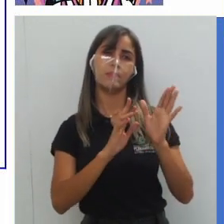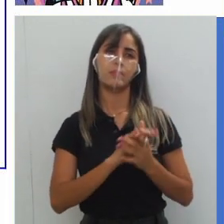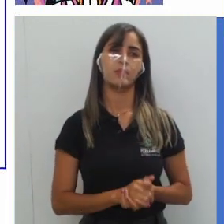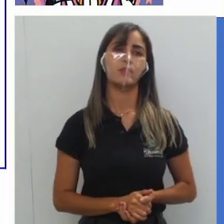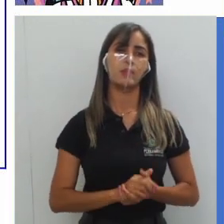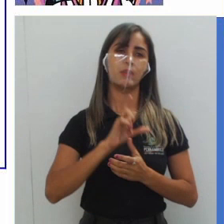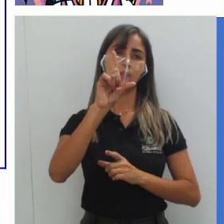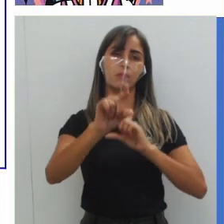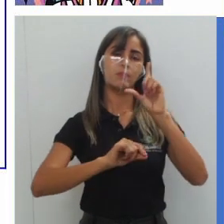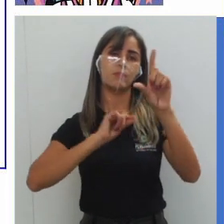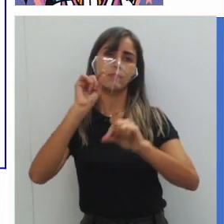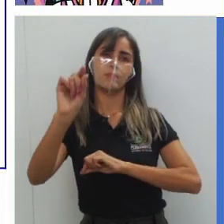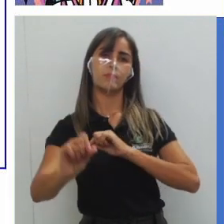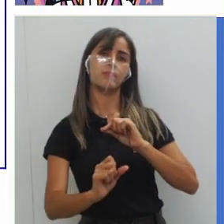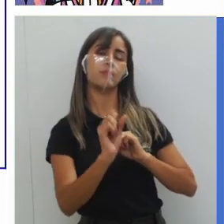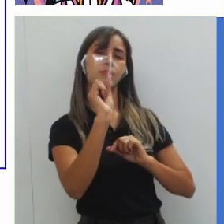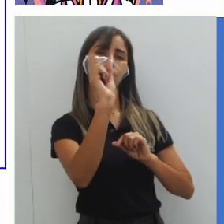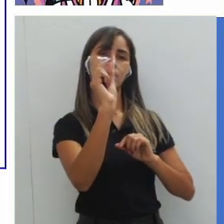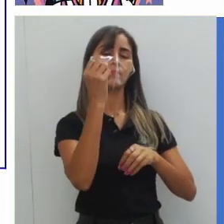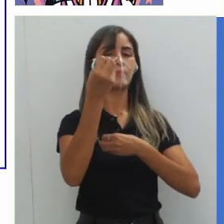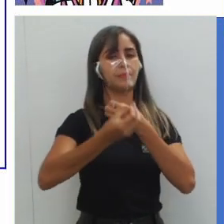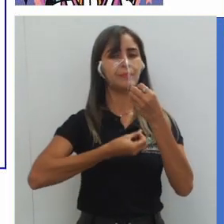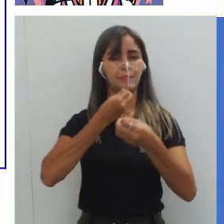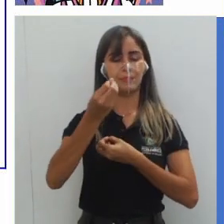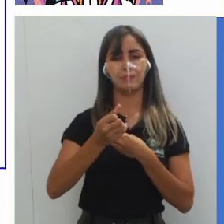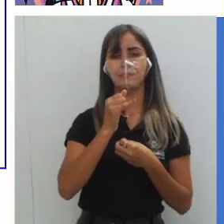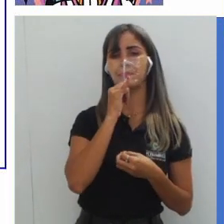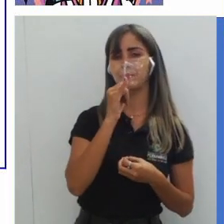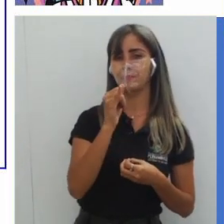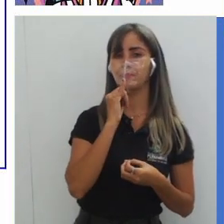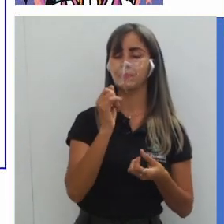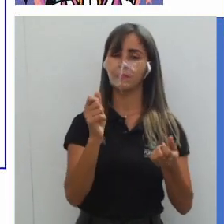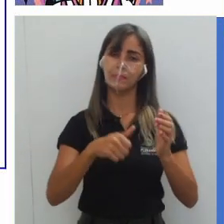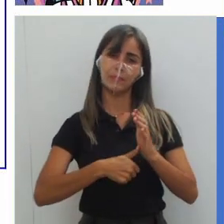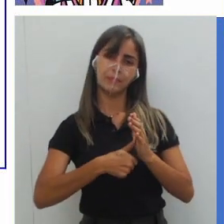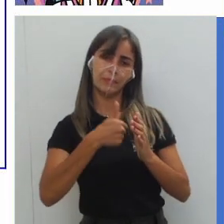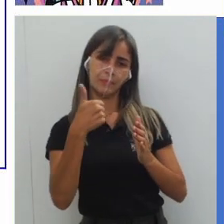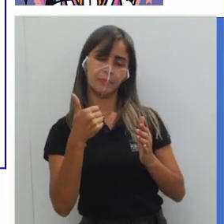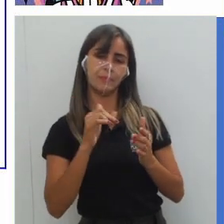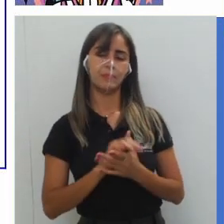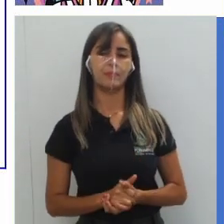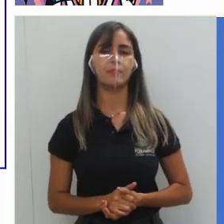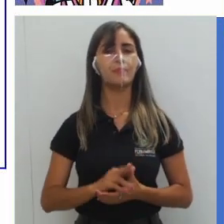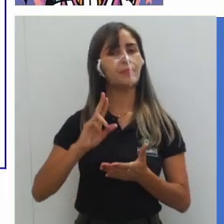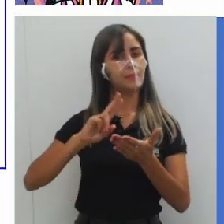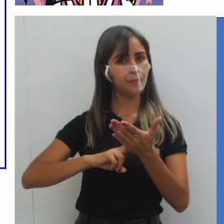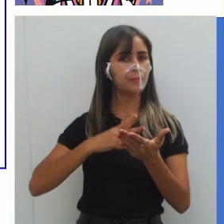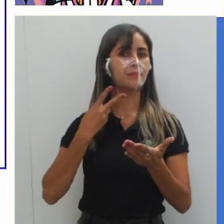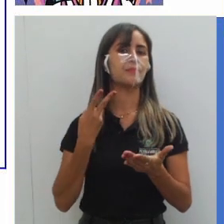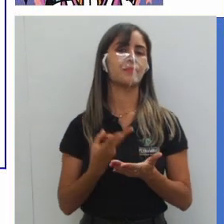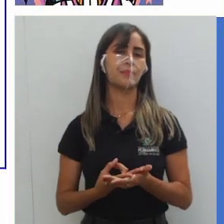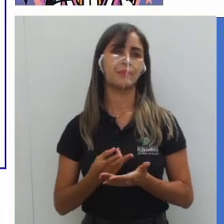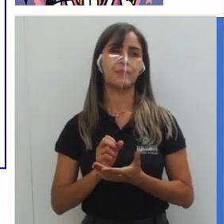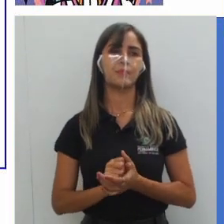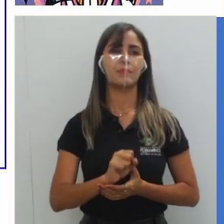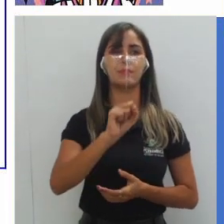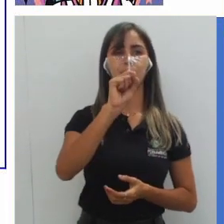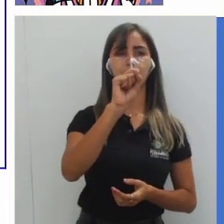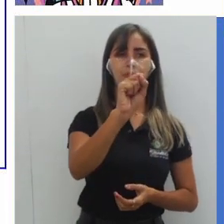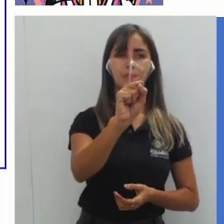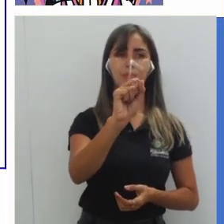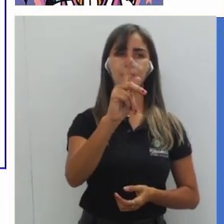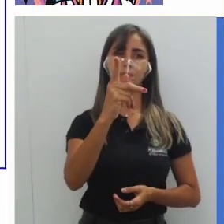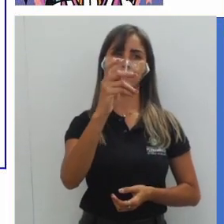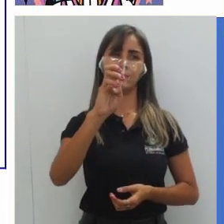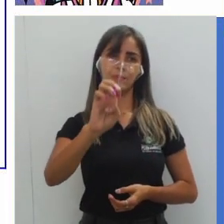aí 6 para nós utilizarmos como exemplo. Então, a gente vai primeiro a tradução.